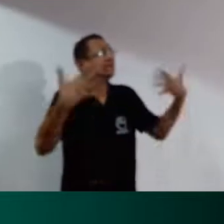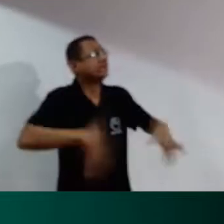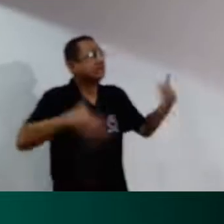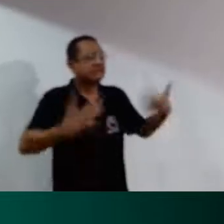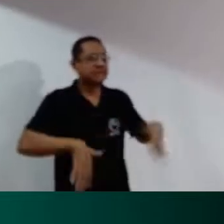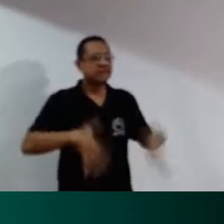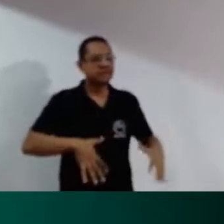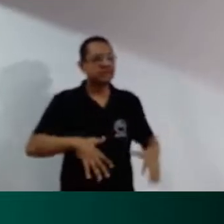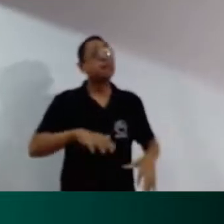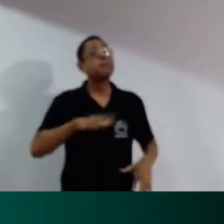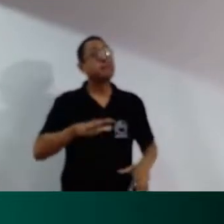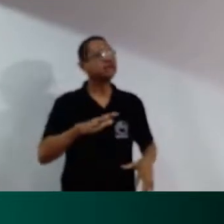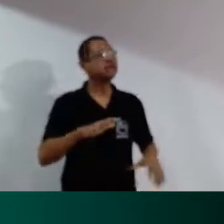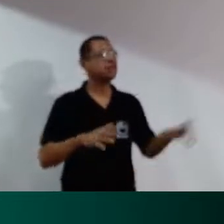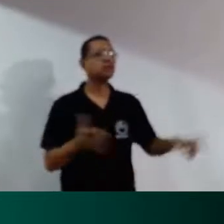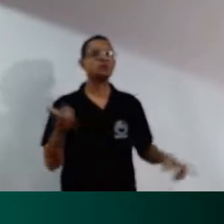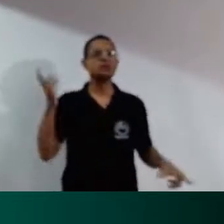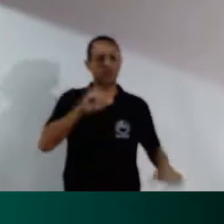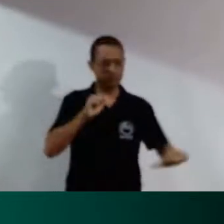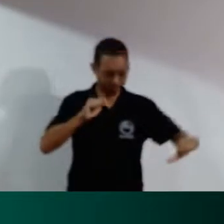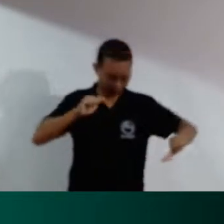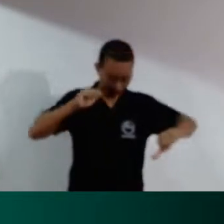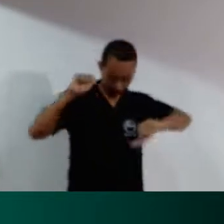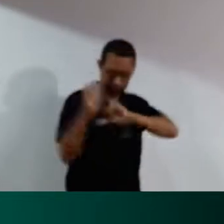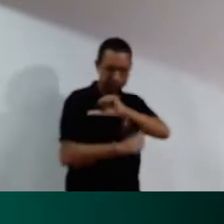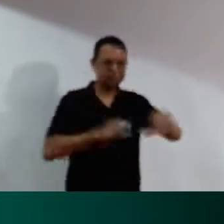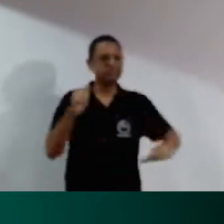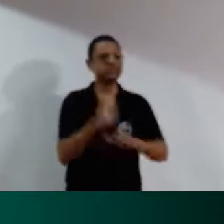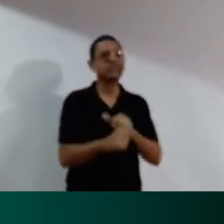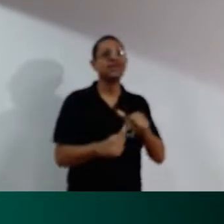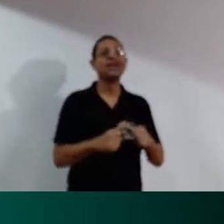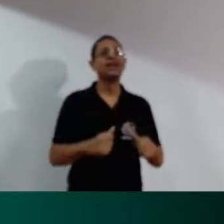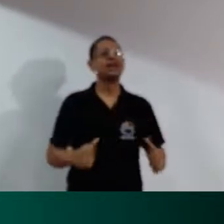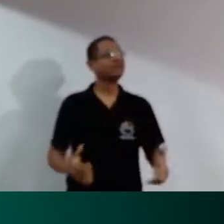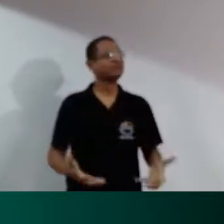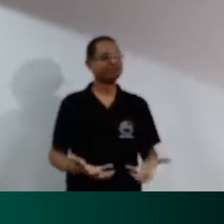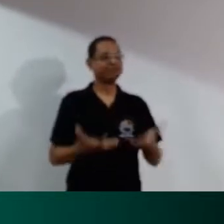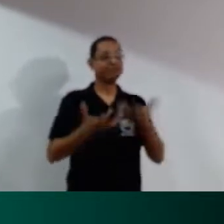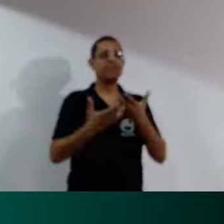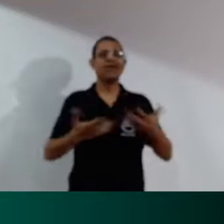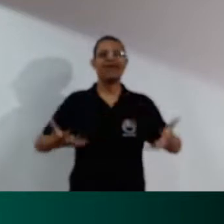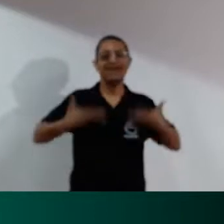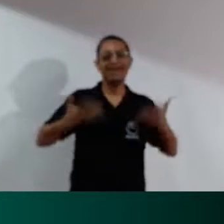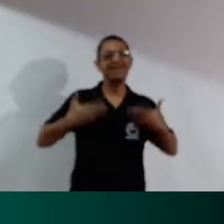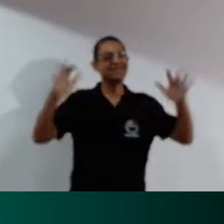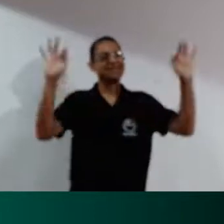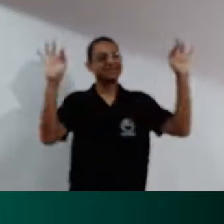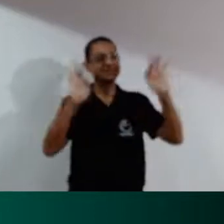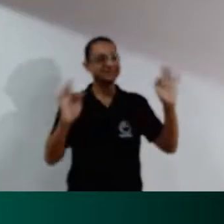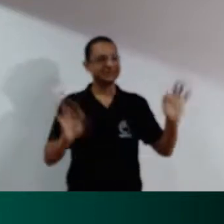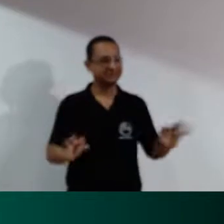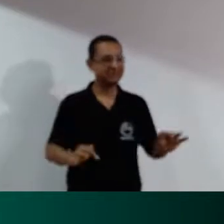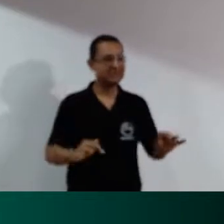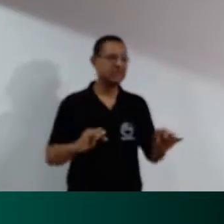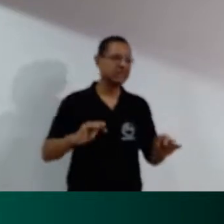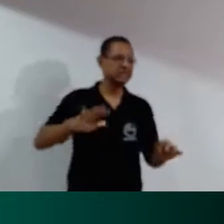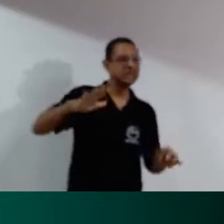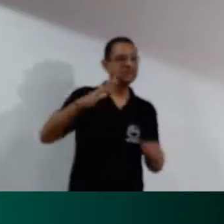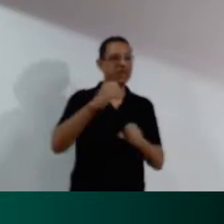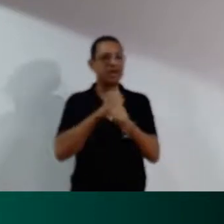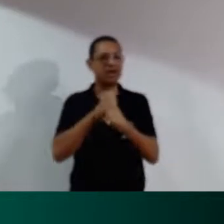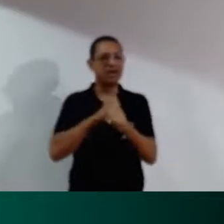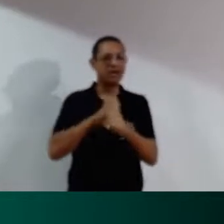conseguiram como alquimistas transformar em alegria e trouxe alegria para muitos de nós ao longo desses 12 e 16 anos nem sei